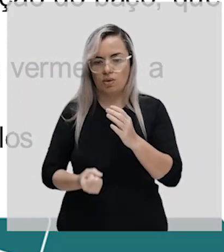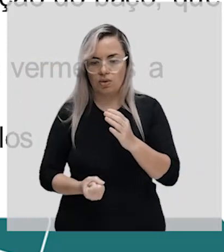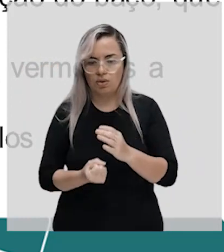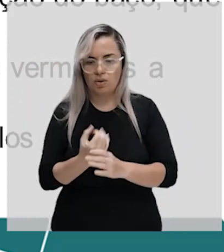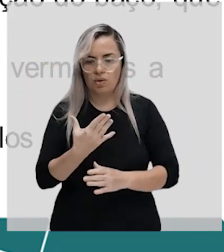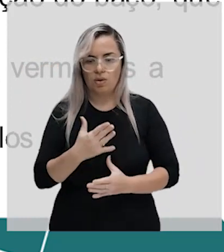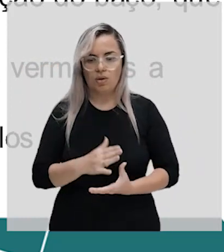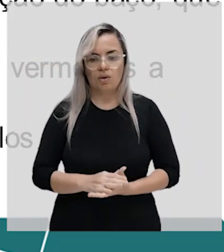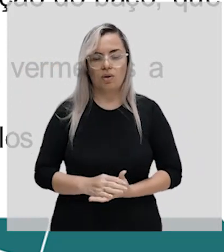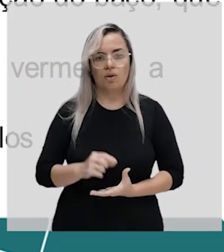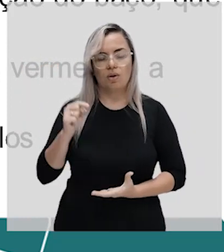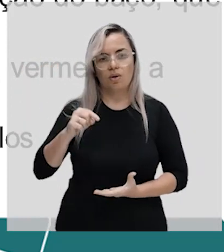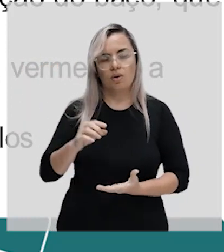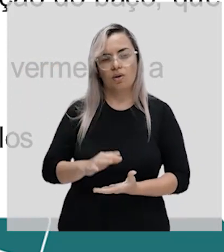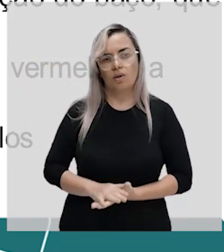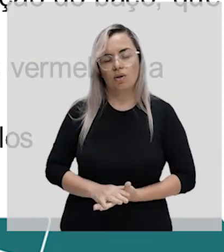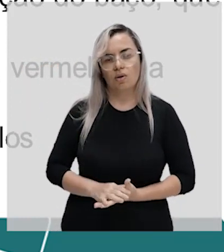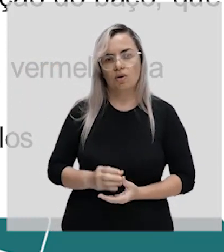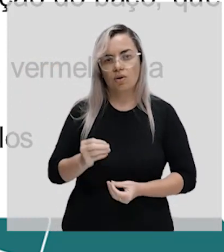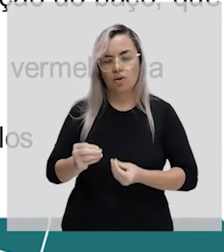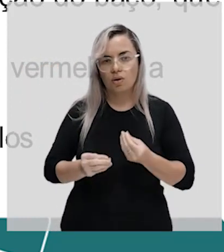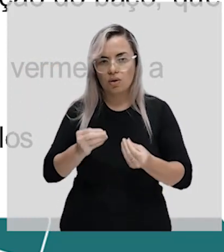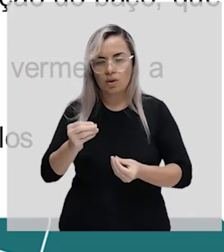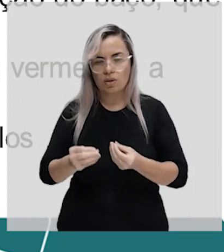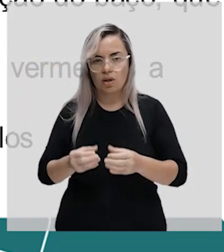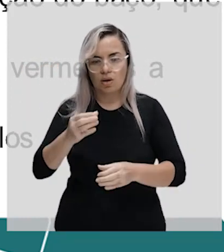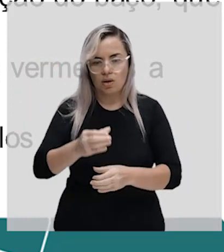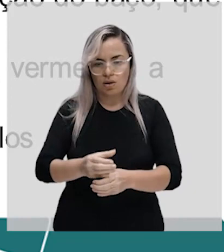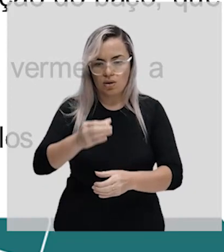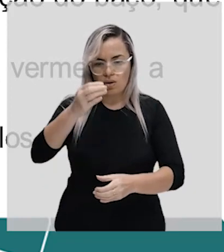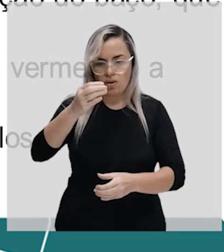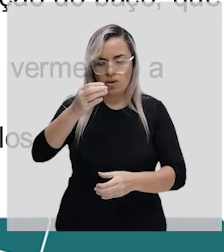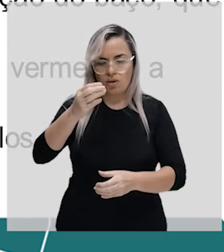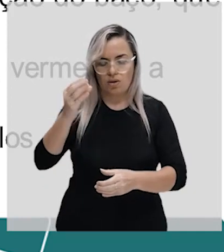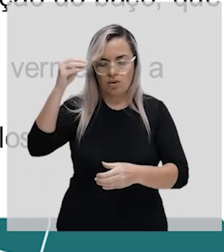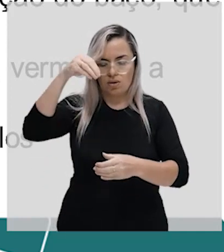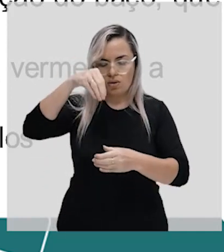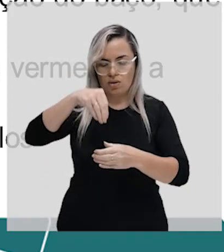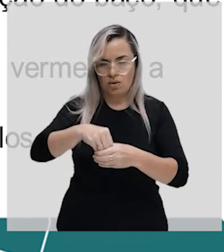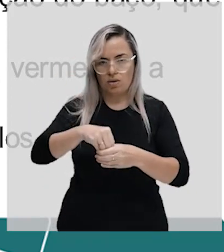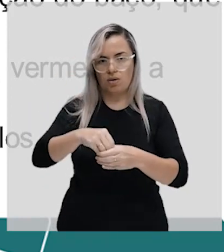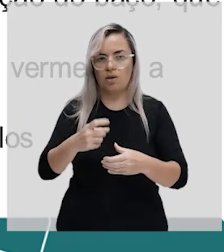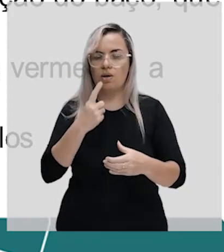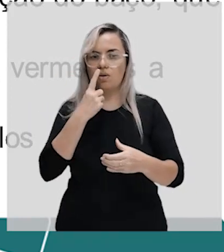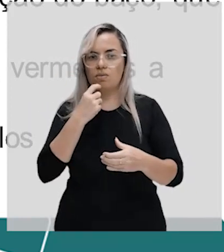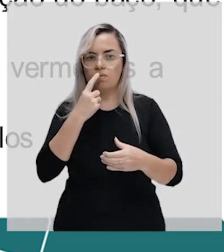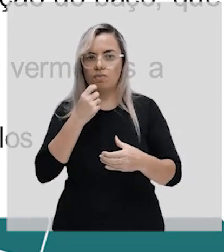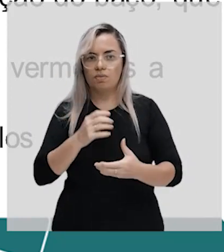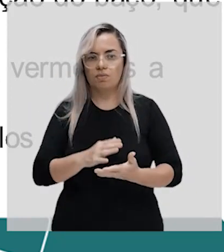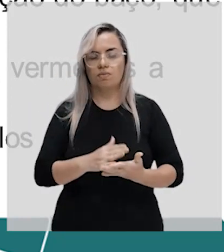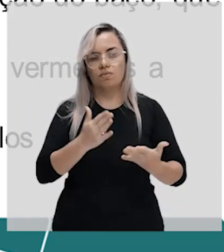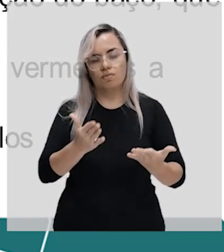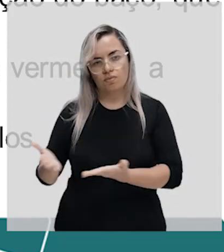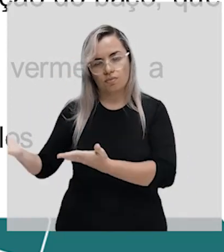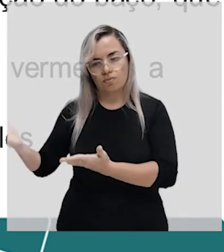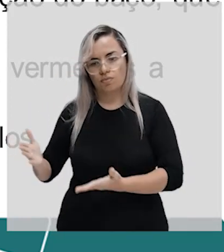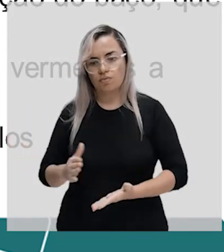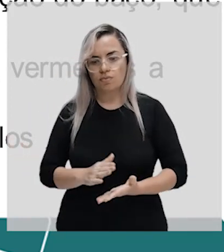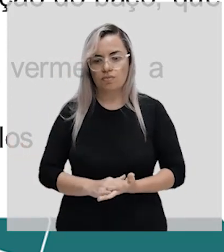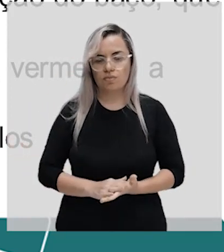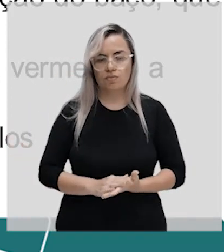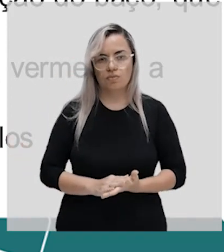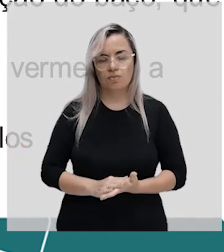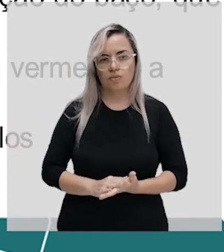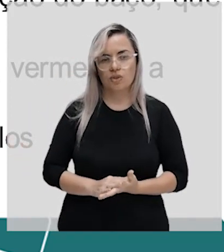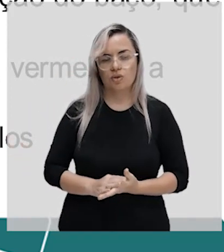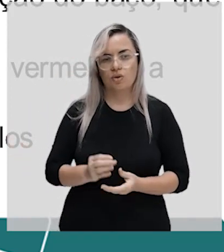pessoal, na medula óssea vermelha. O que é a medula óssea vermelha? Sabe? Na parte